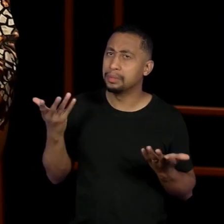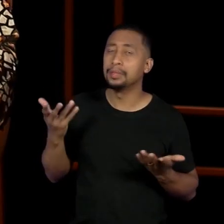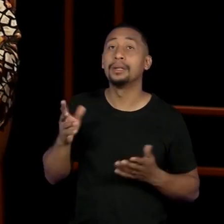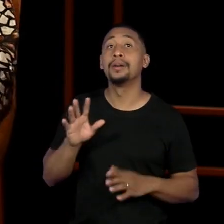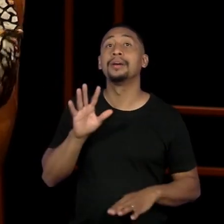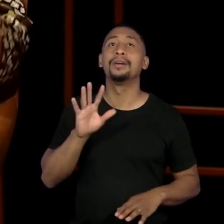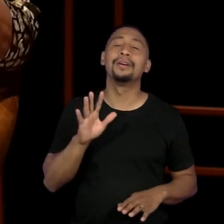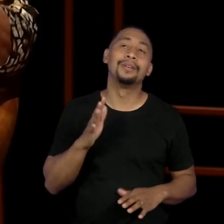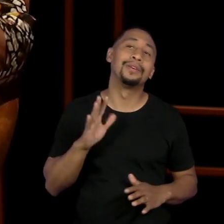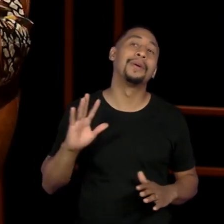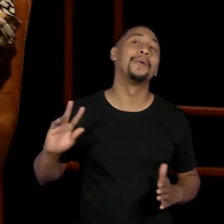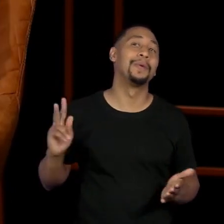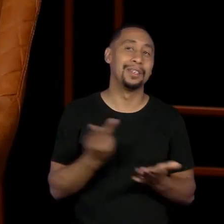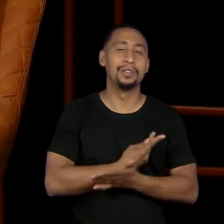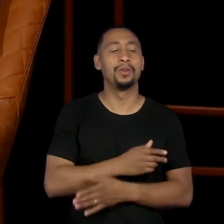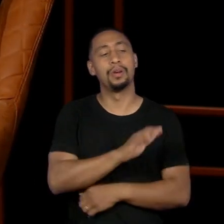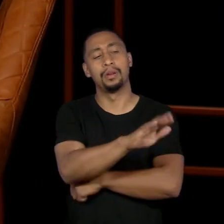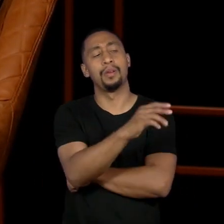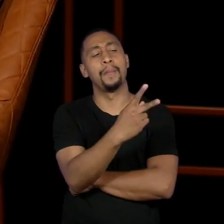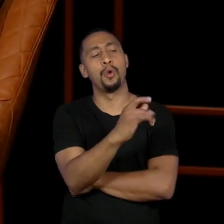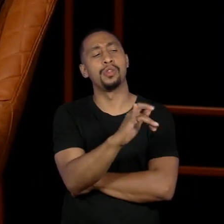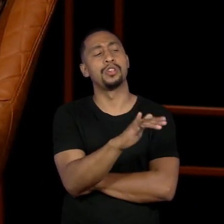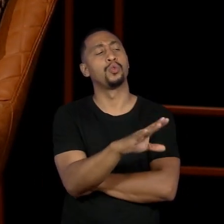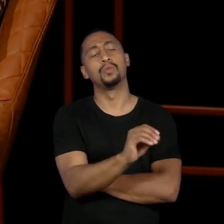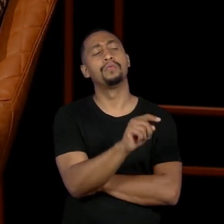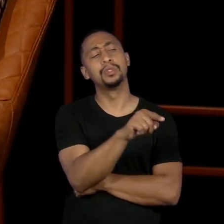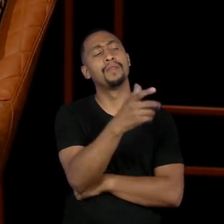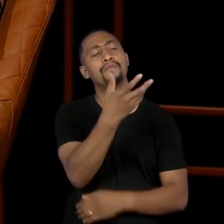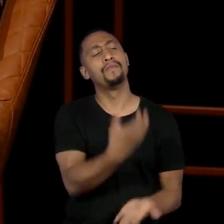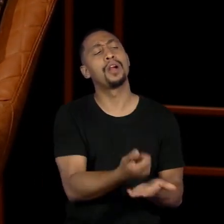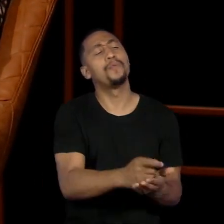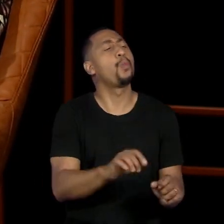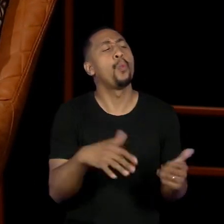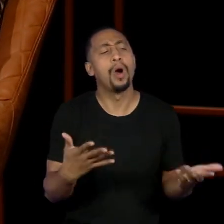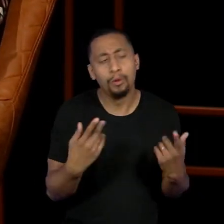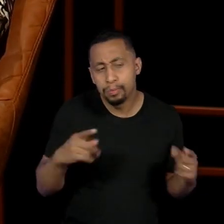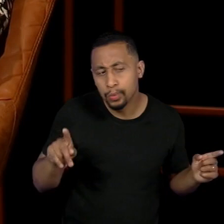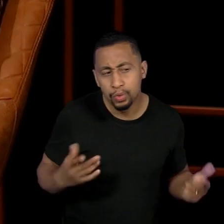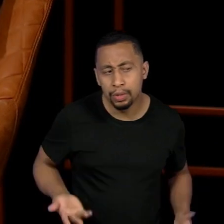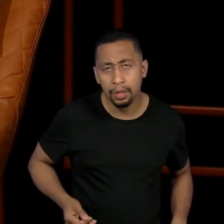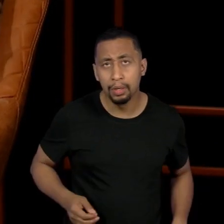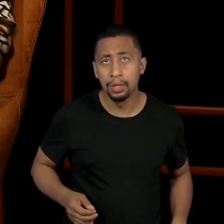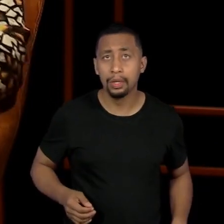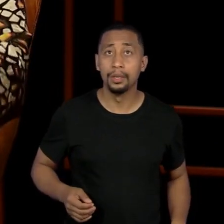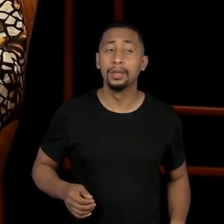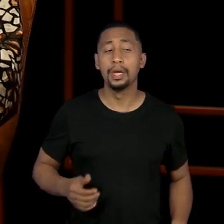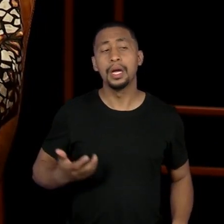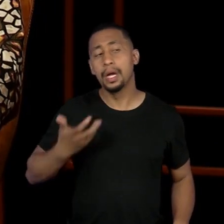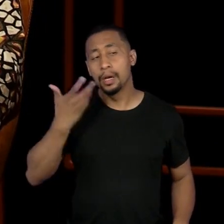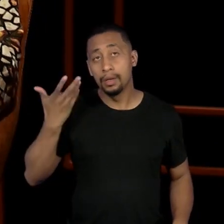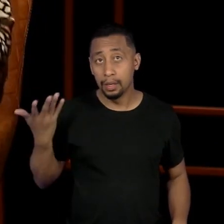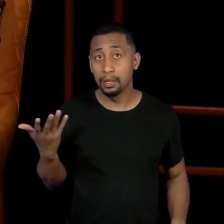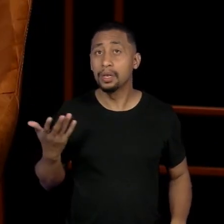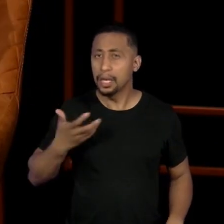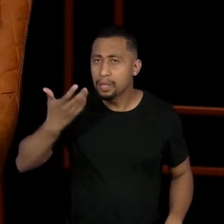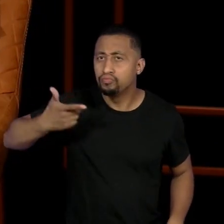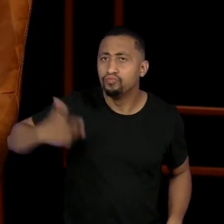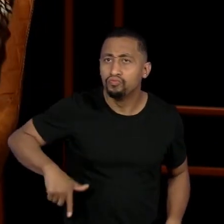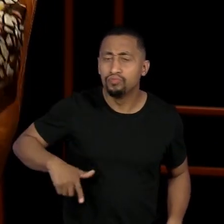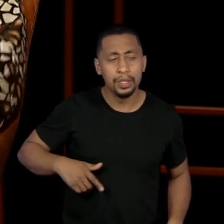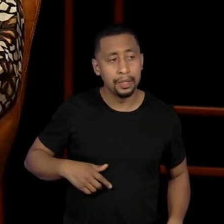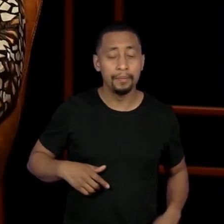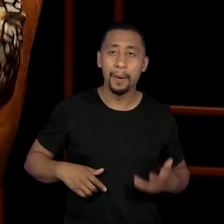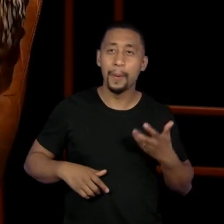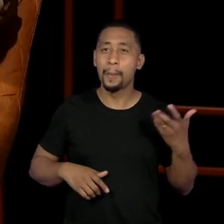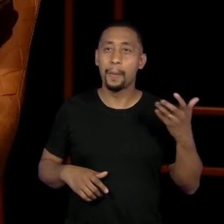Bom, Paulinho, qual é a música que ainda não está gravada? Eu sou vilã e canta mais. Eu disse: canta mais.